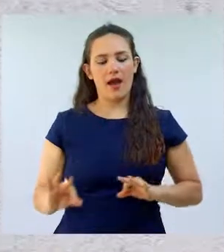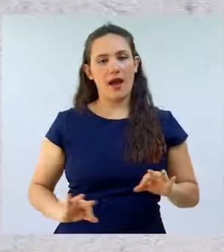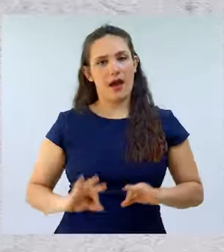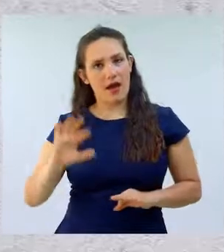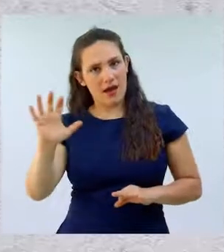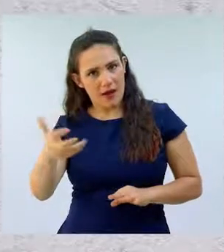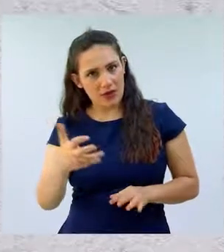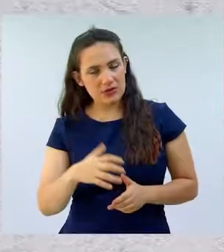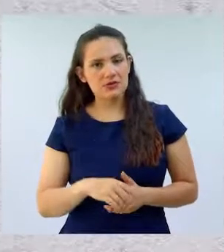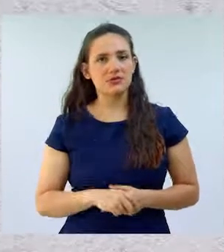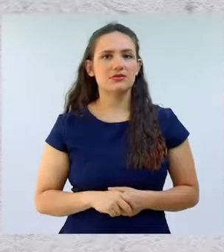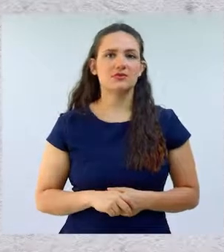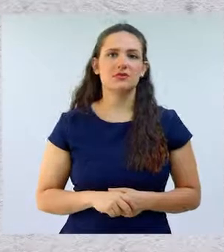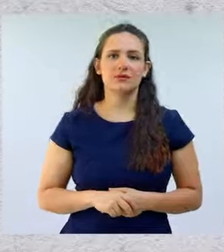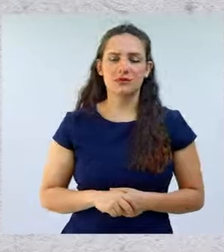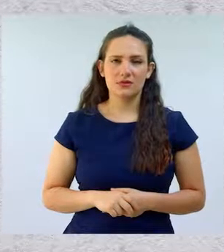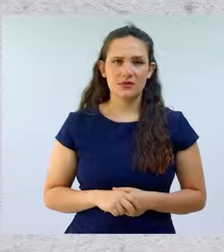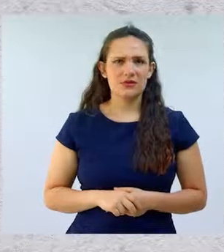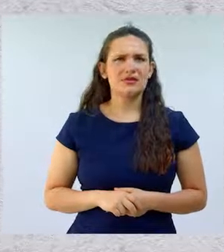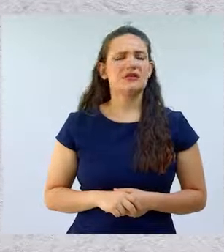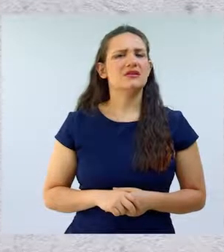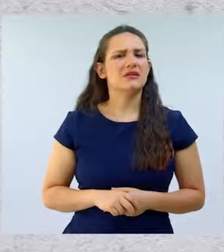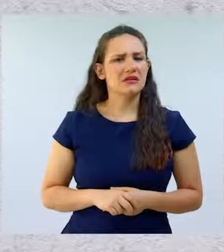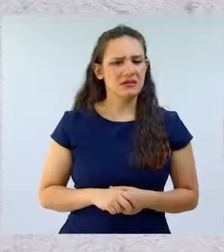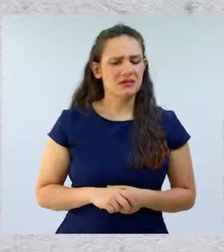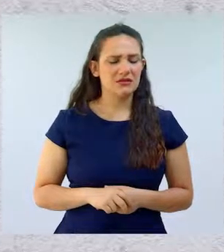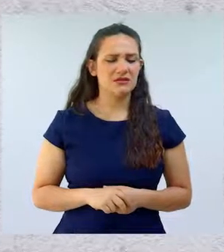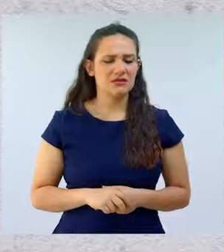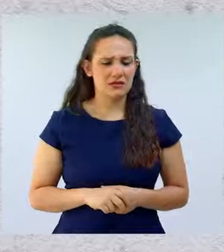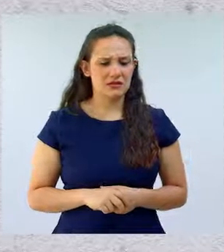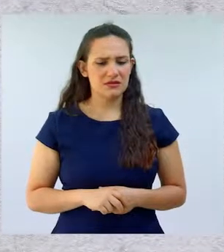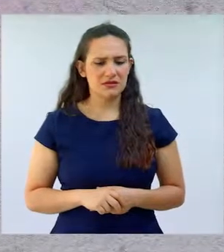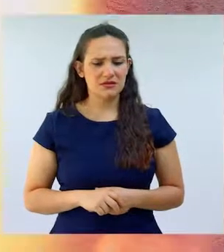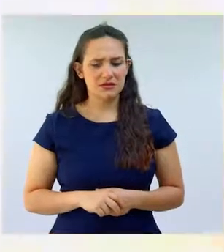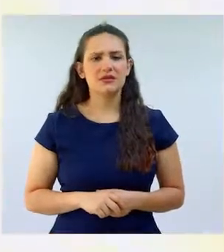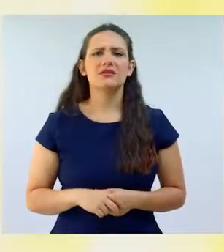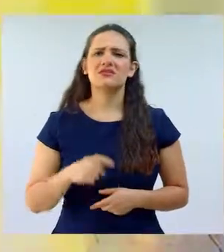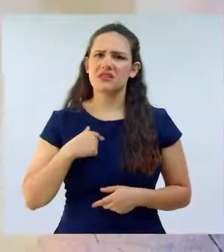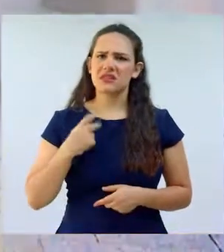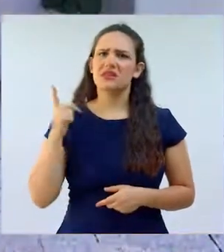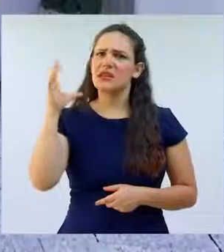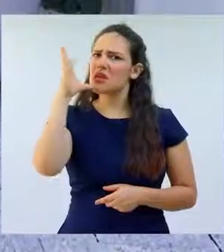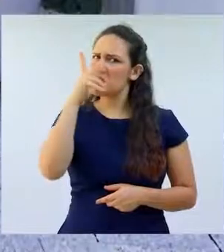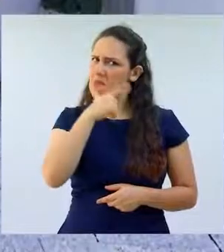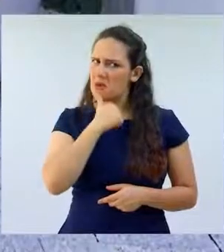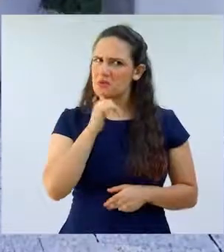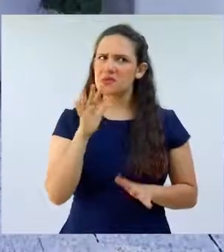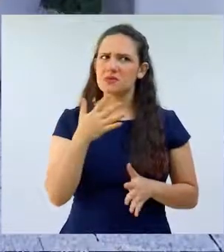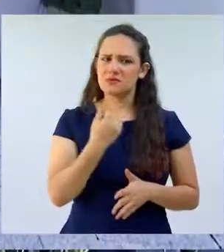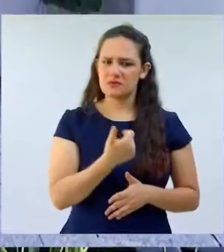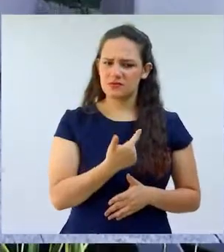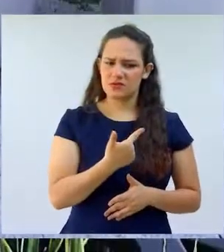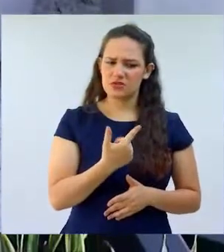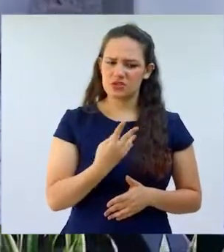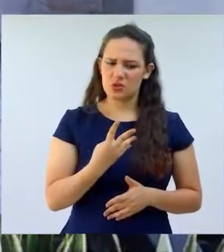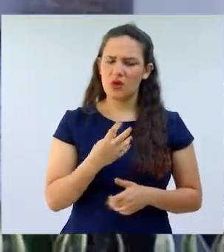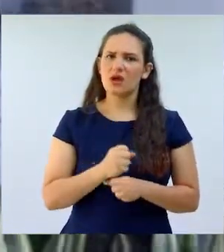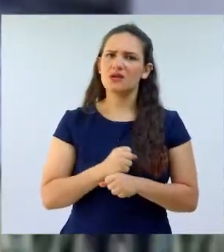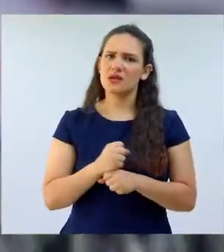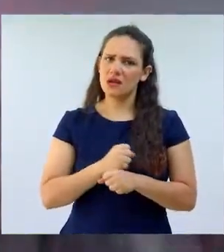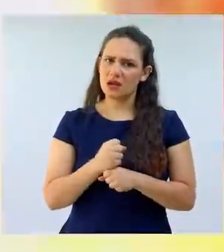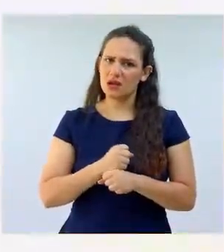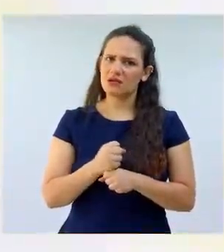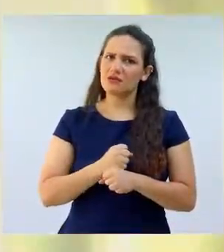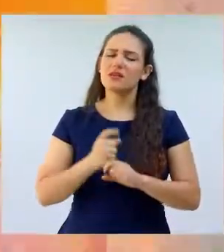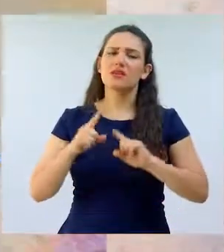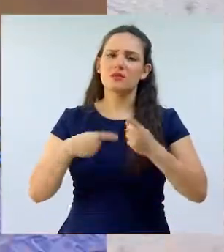acho que ficou ali por muito tempo, por muitos anos, ficou mais de 24 anos ali, até que apagaram. Mas você precisa chamar a atenção para uma coisa importante